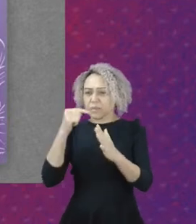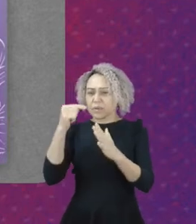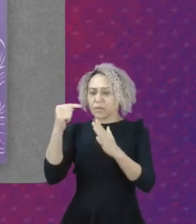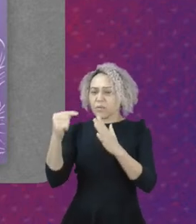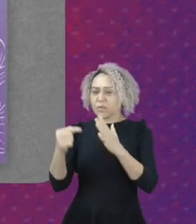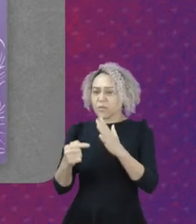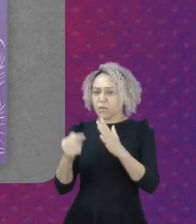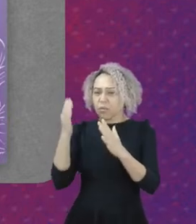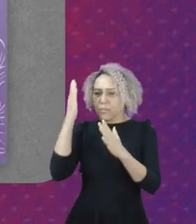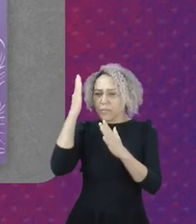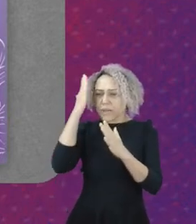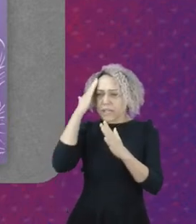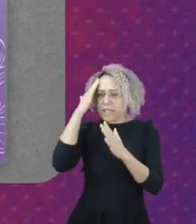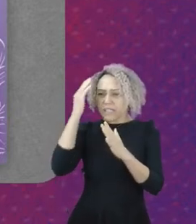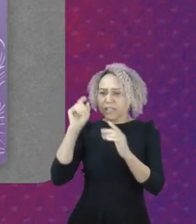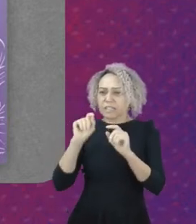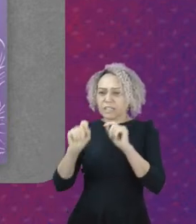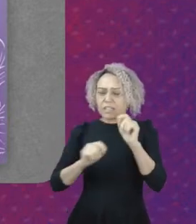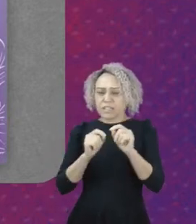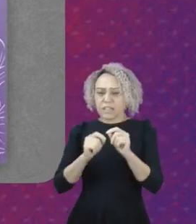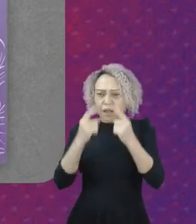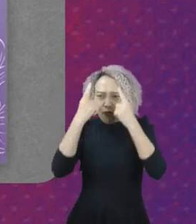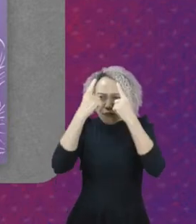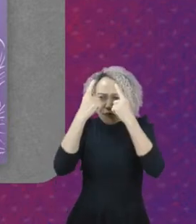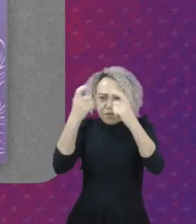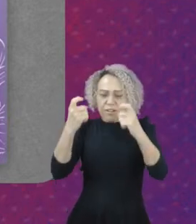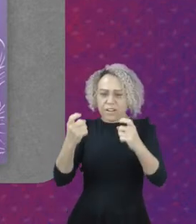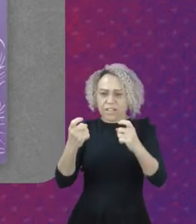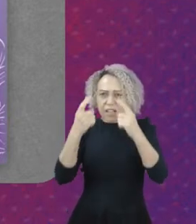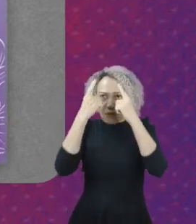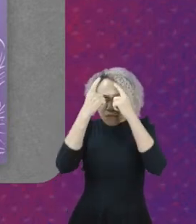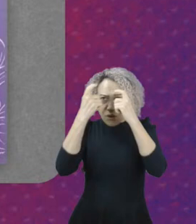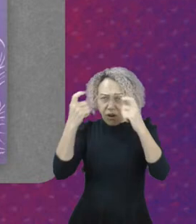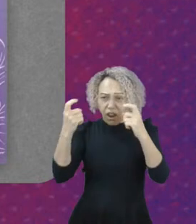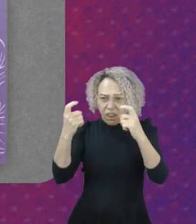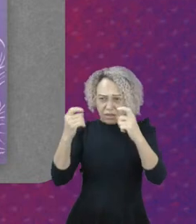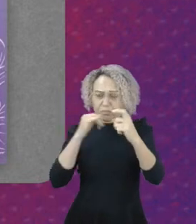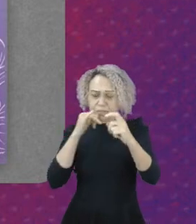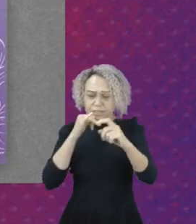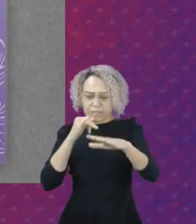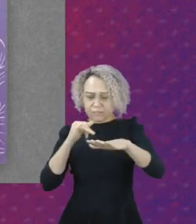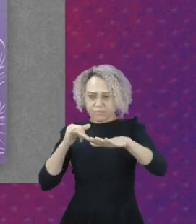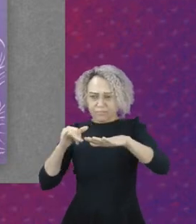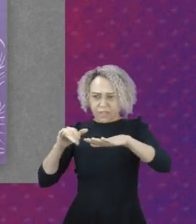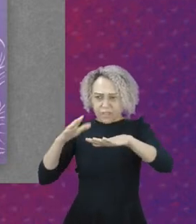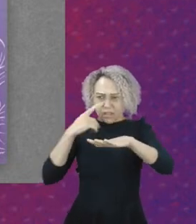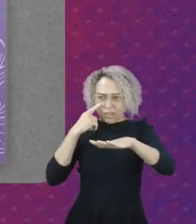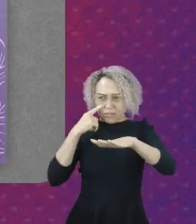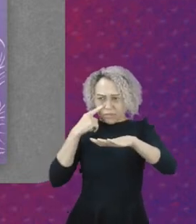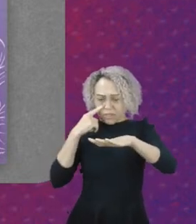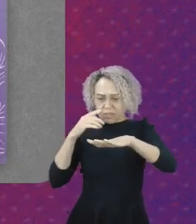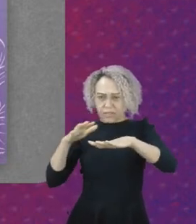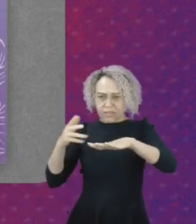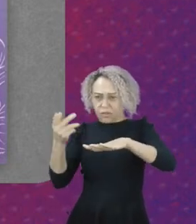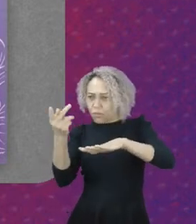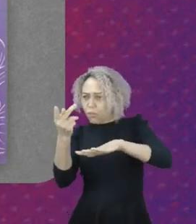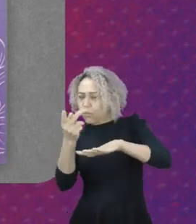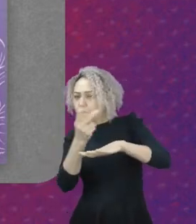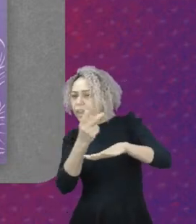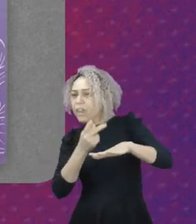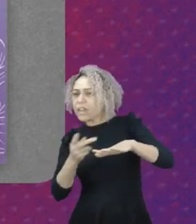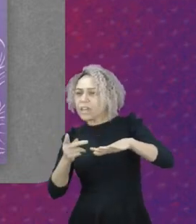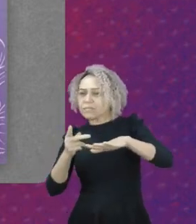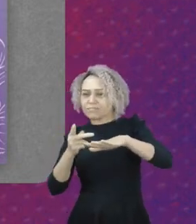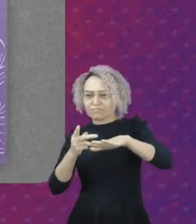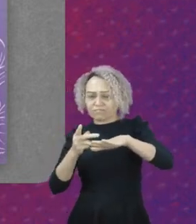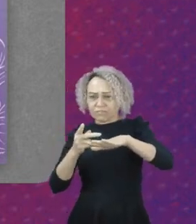como algo, como eu falei lá na frente, que ela não vem somente do que está em cima, aí nesse iceberg você pode ver, visualizar que a violência ela